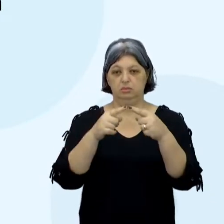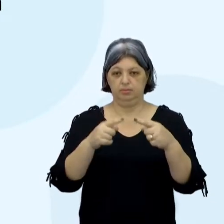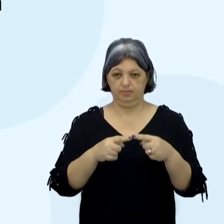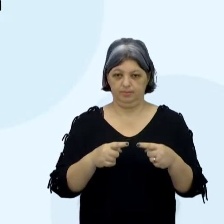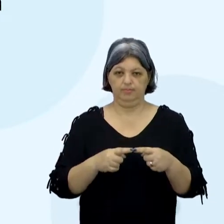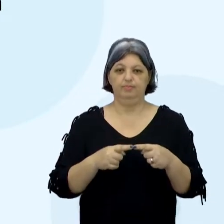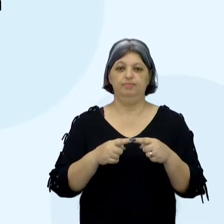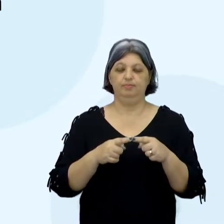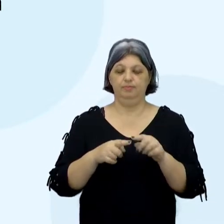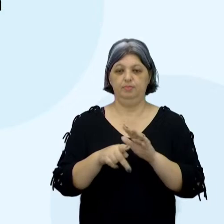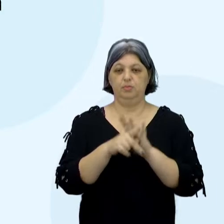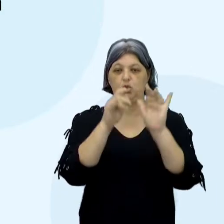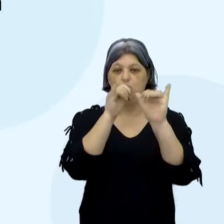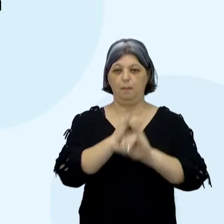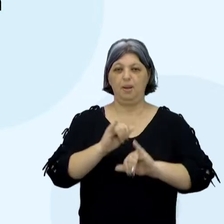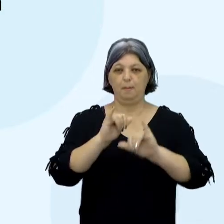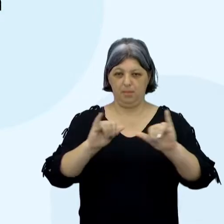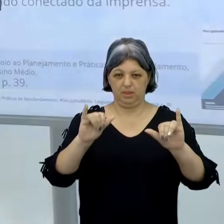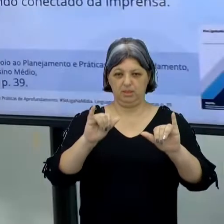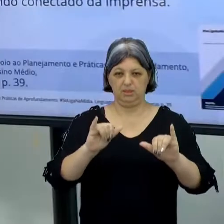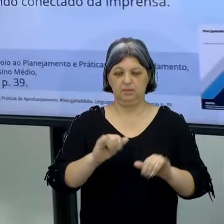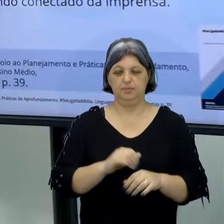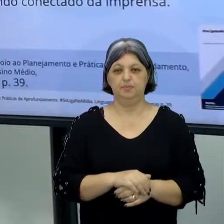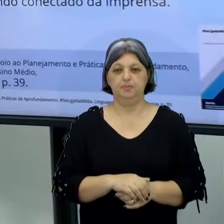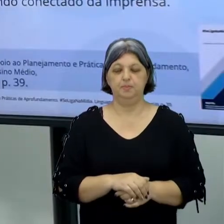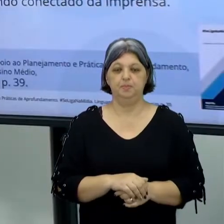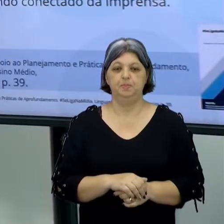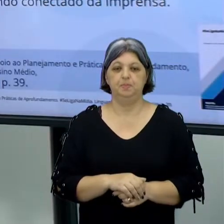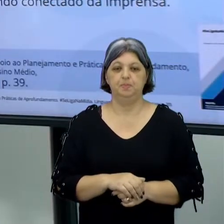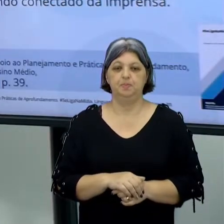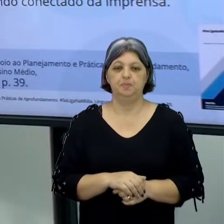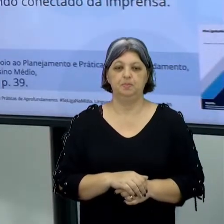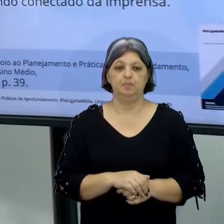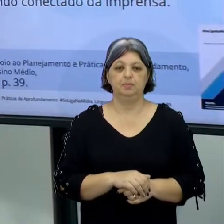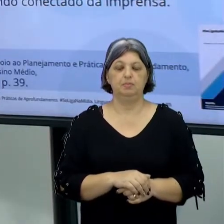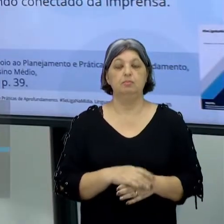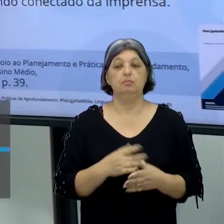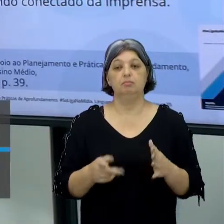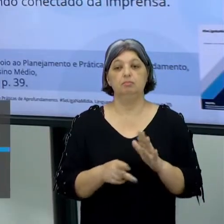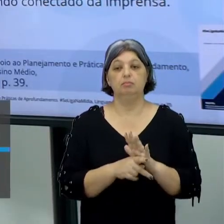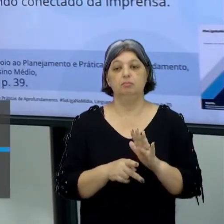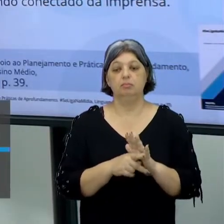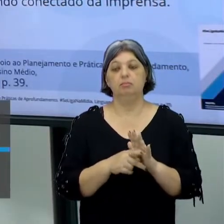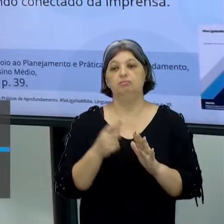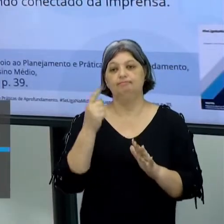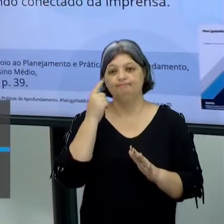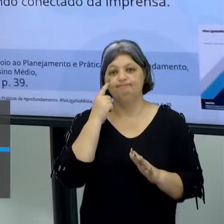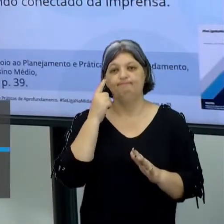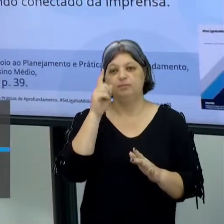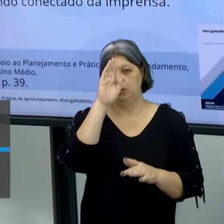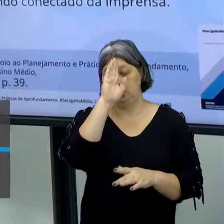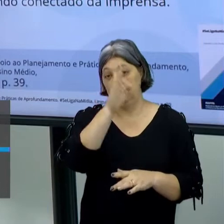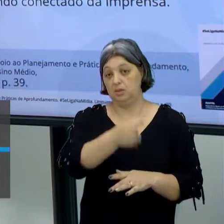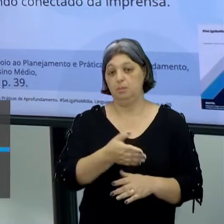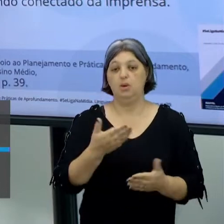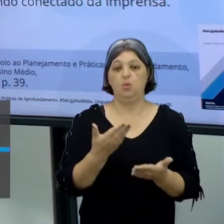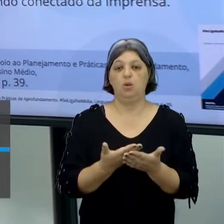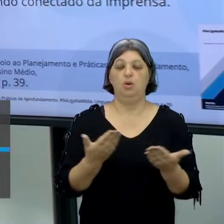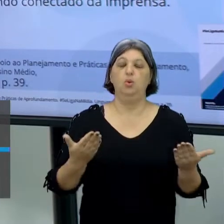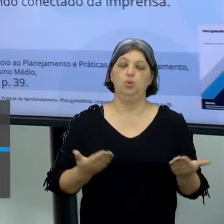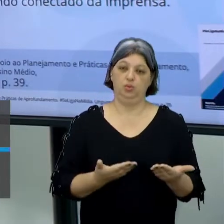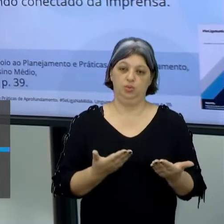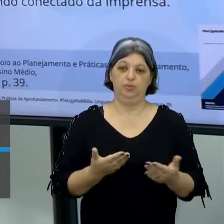da imprensa. Então, esses termos é que será o nosso grande ponto na aula de hoje.